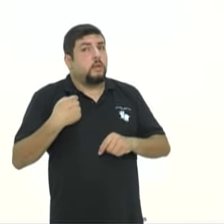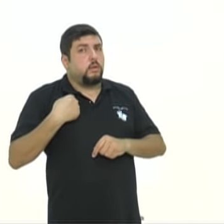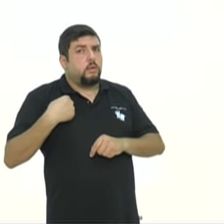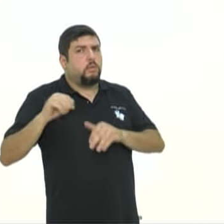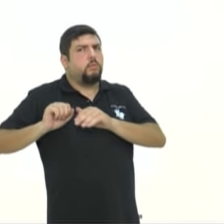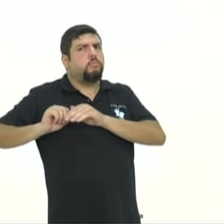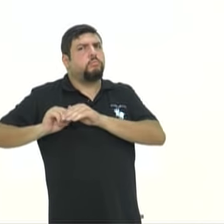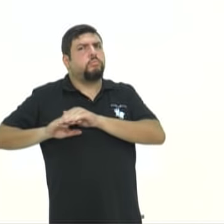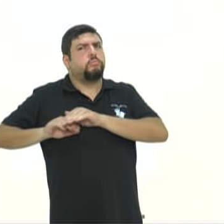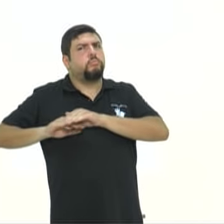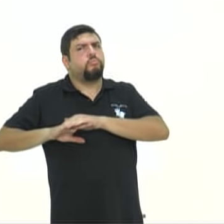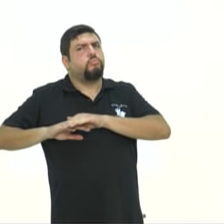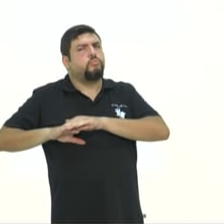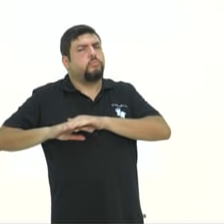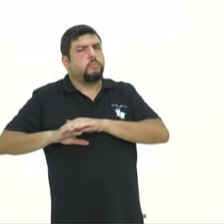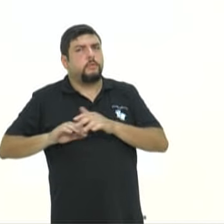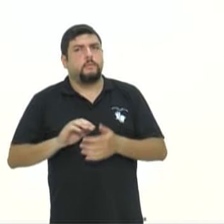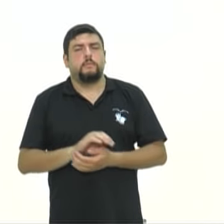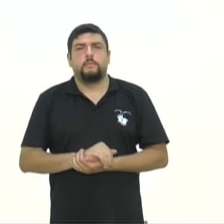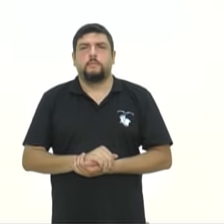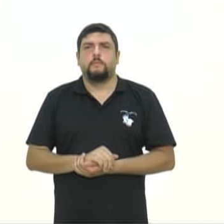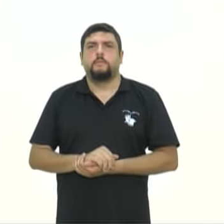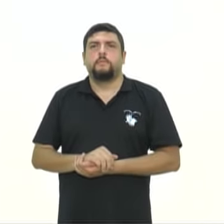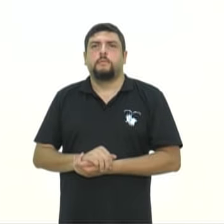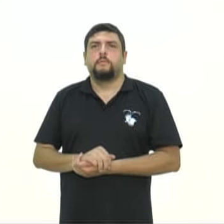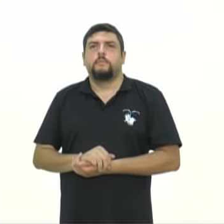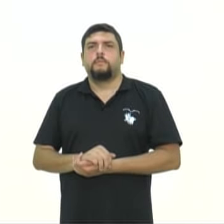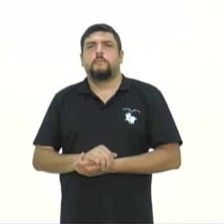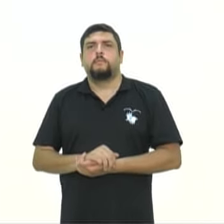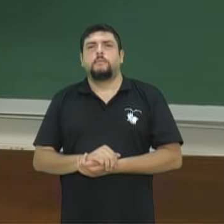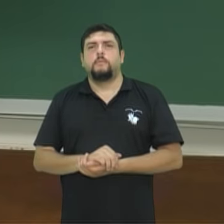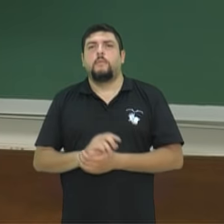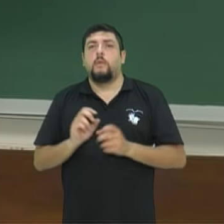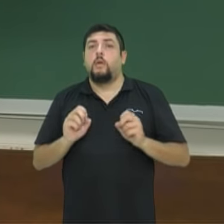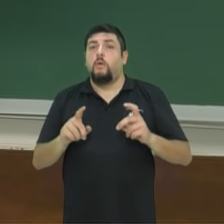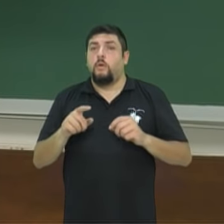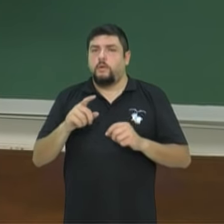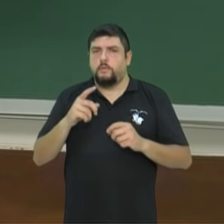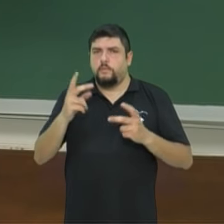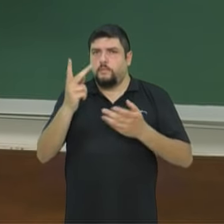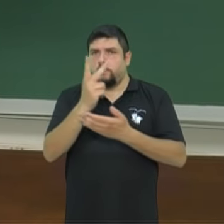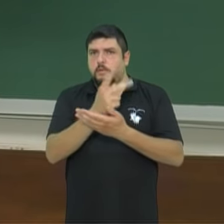tempo. E aí vocês têm aí as expressões faciais para fazer a leitura aí dessas